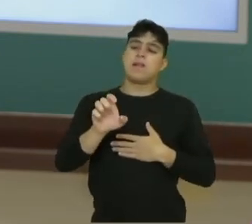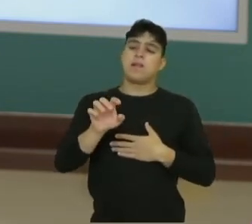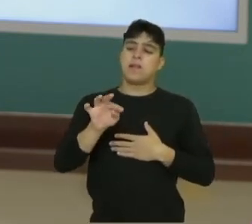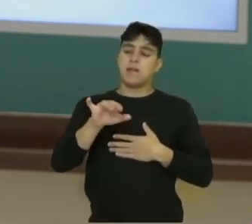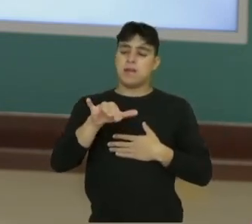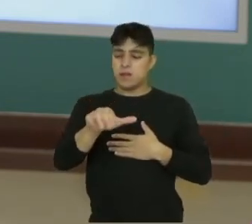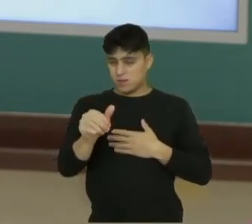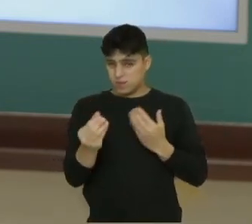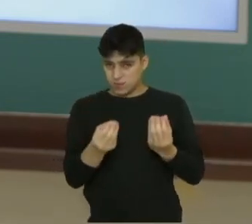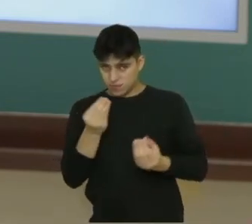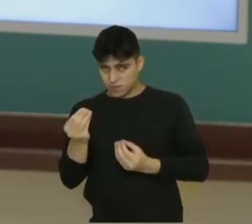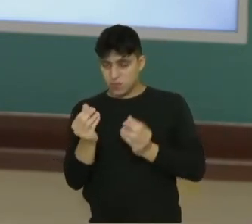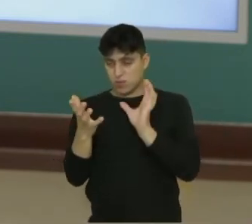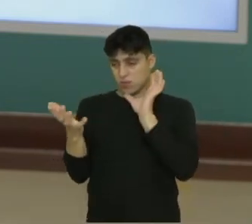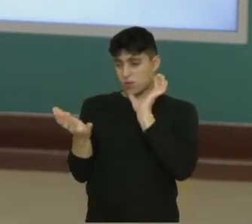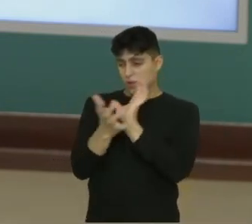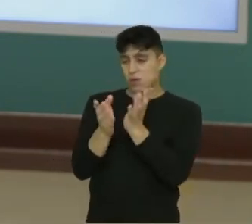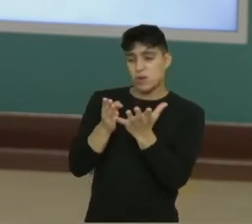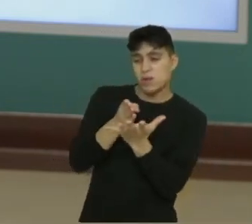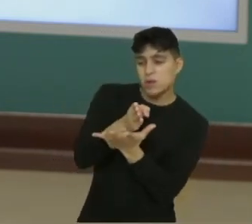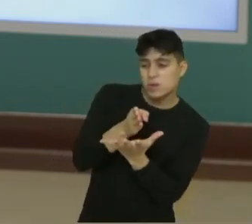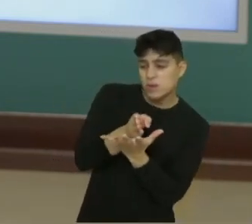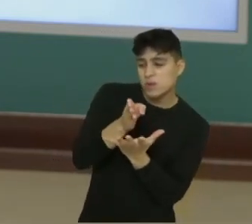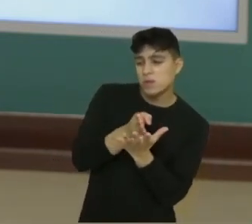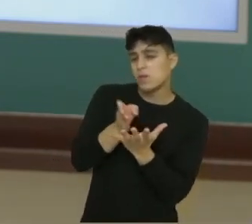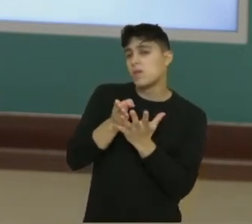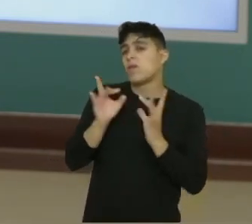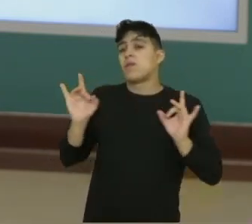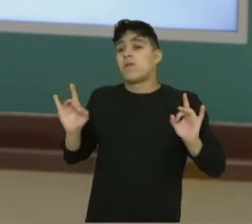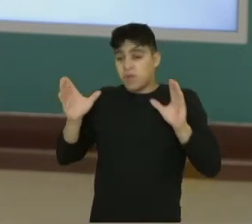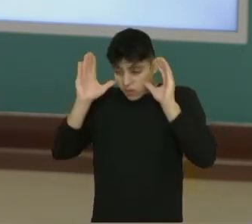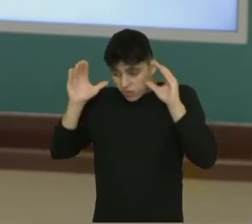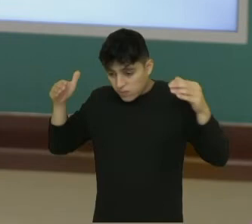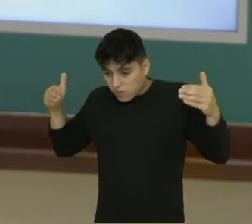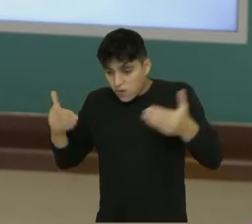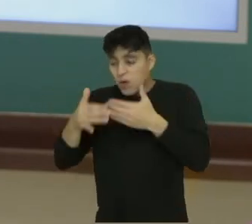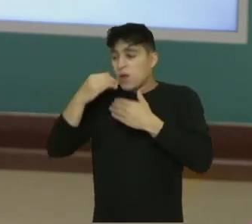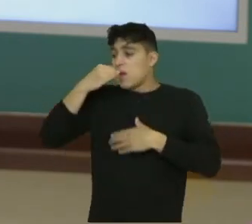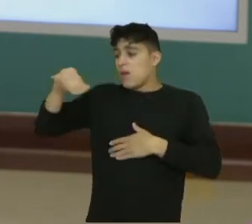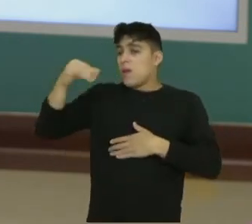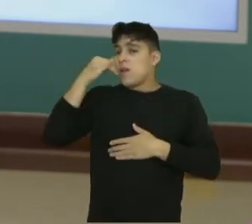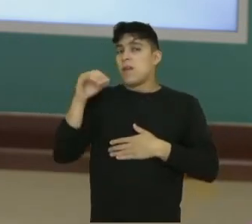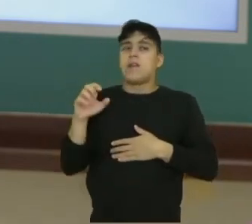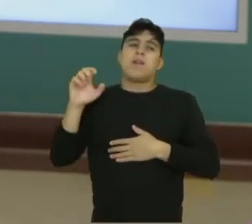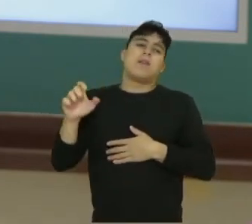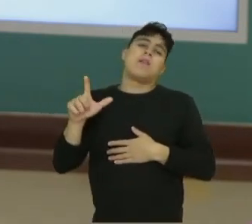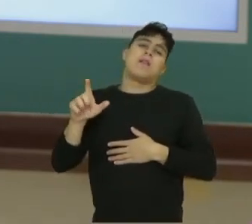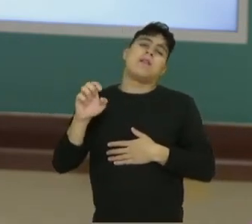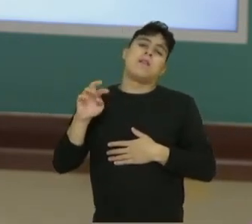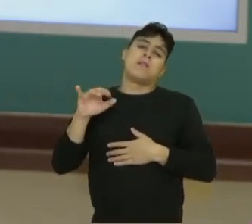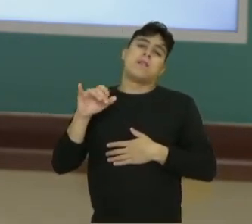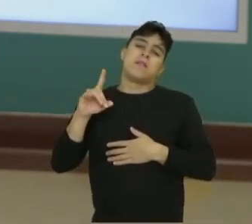matriz elétrica é formada pelo conjunto de fontes disponíveis apenas para geração de eletricidade em um país,